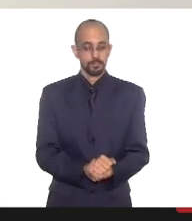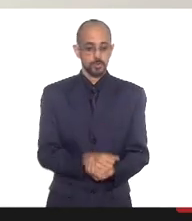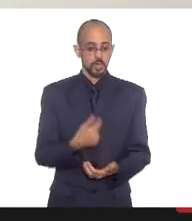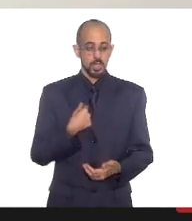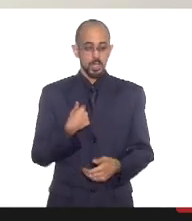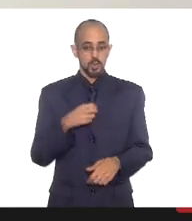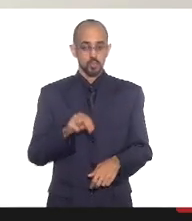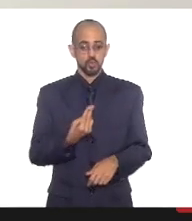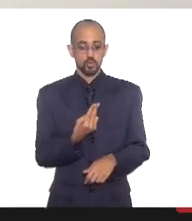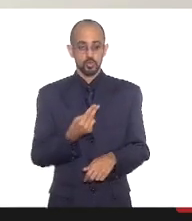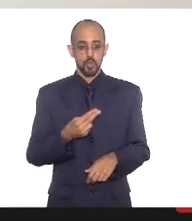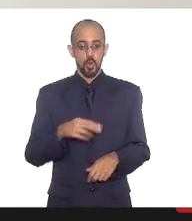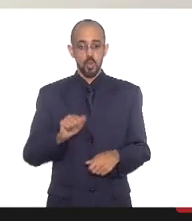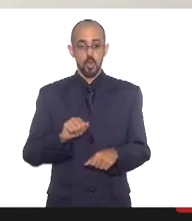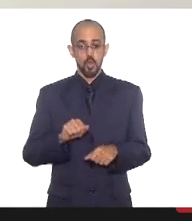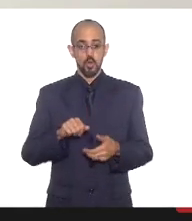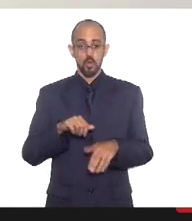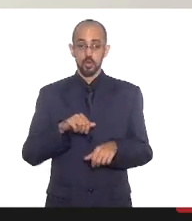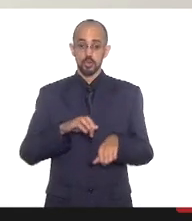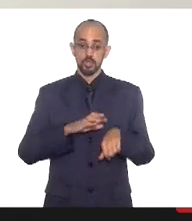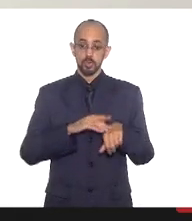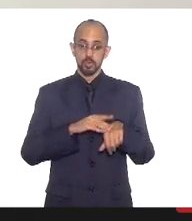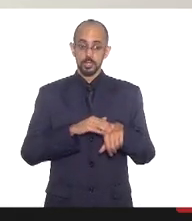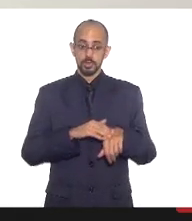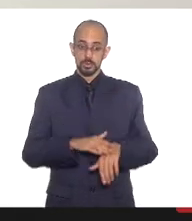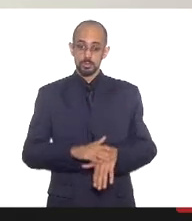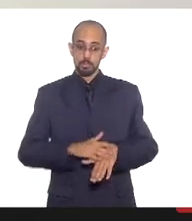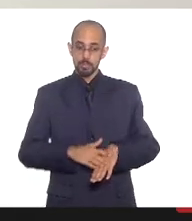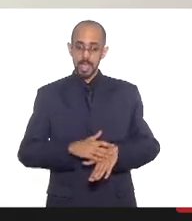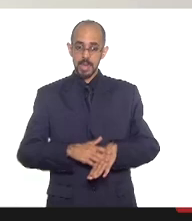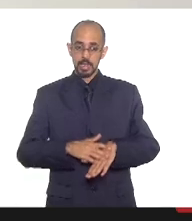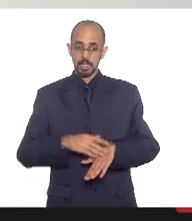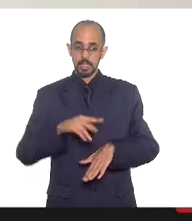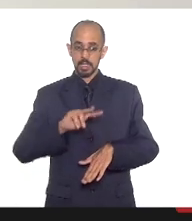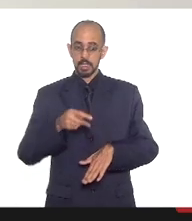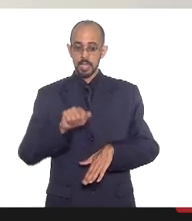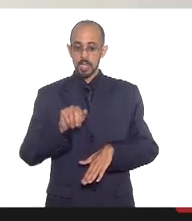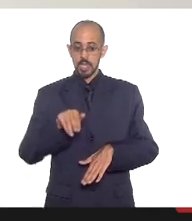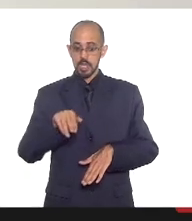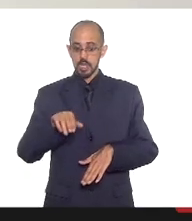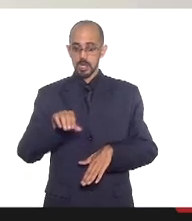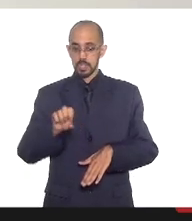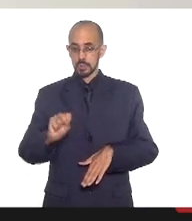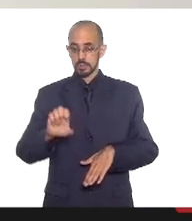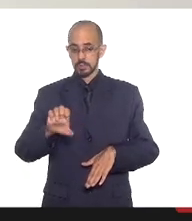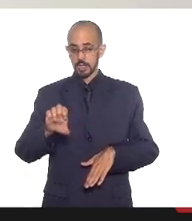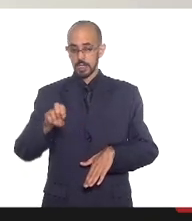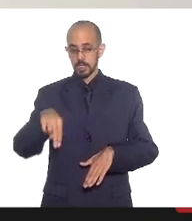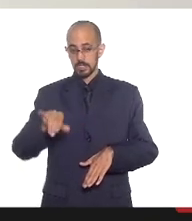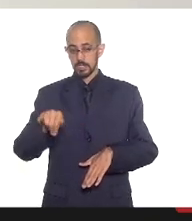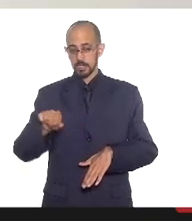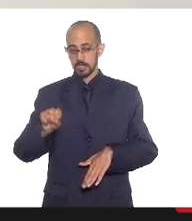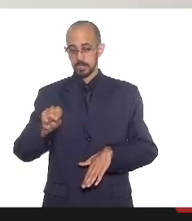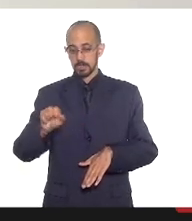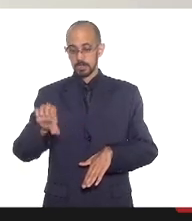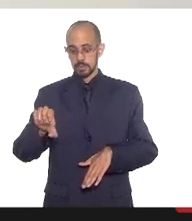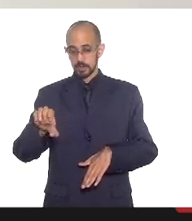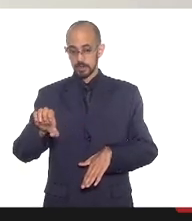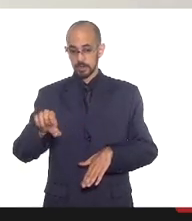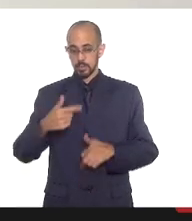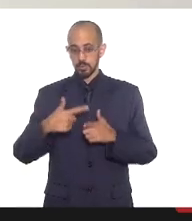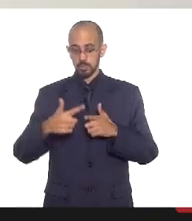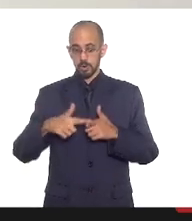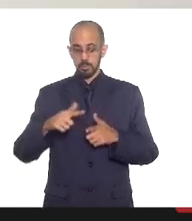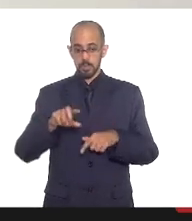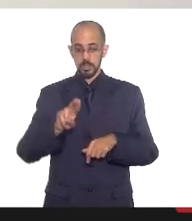da hanseníase e área da hanseníase claramente científicamente a gente levantou com maiores especialistas a questão